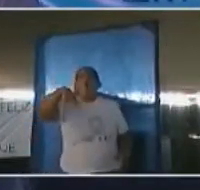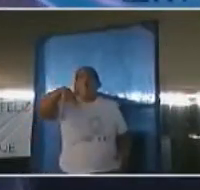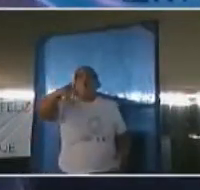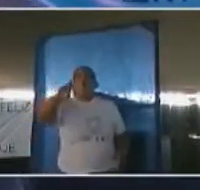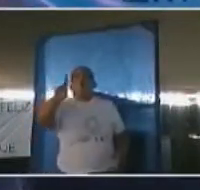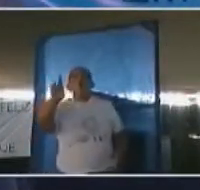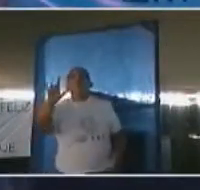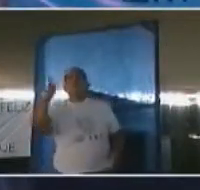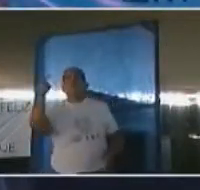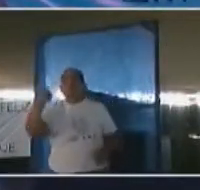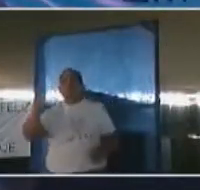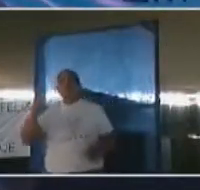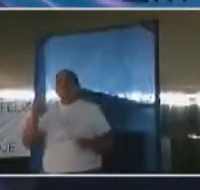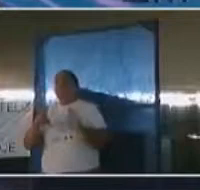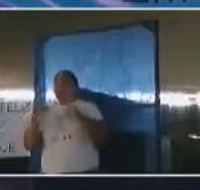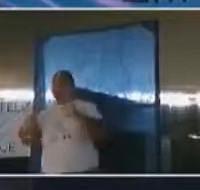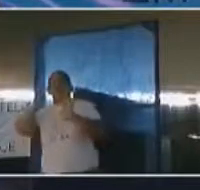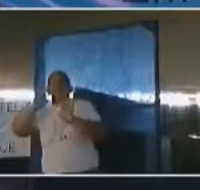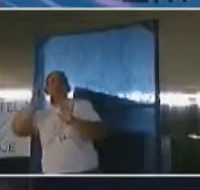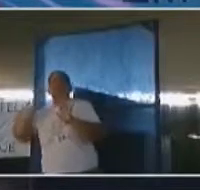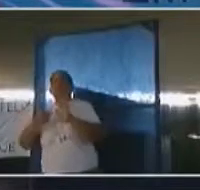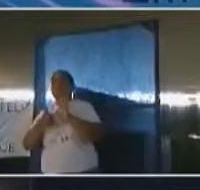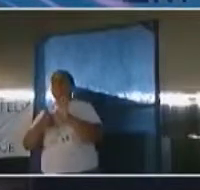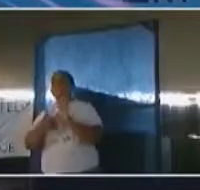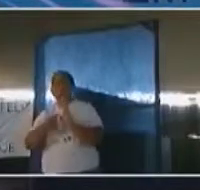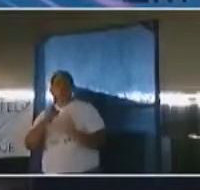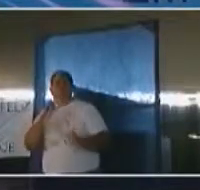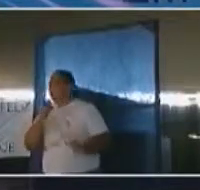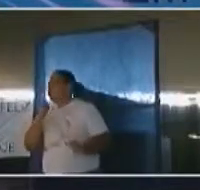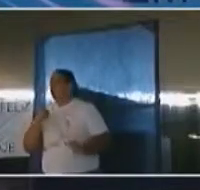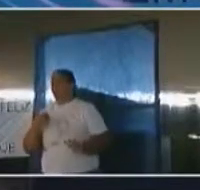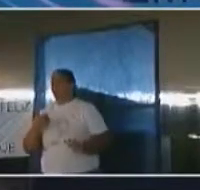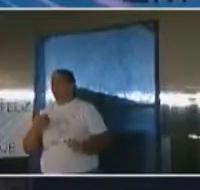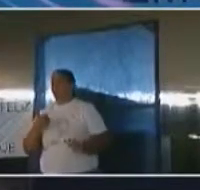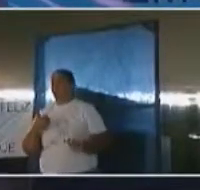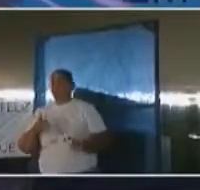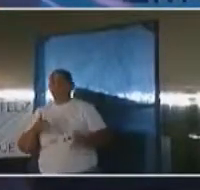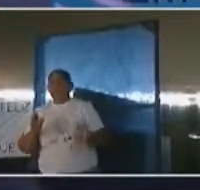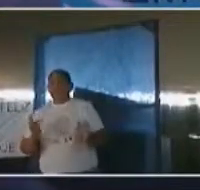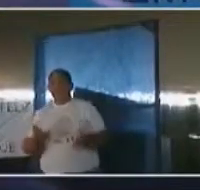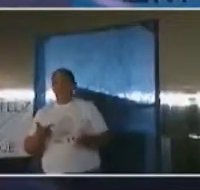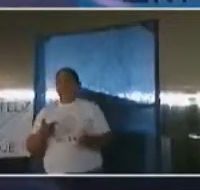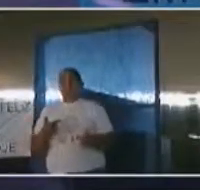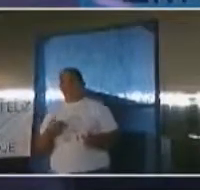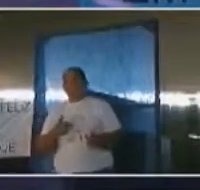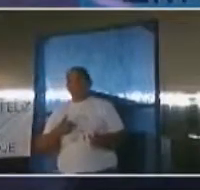bastante complicada. O que, que sobrou para mim dizer? Pouca coisa.